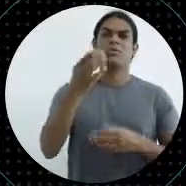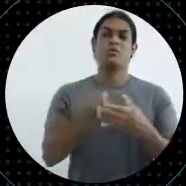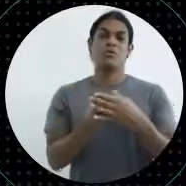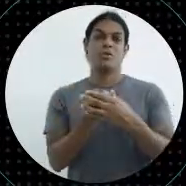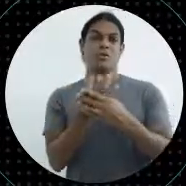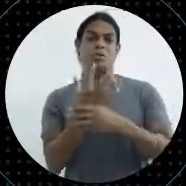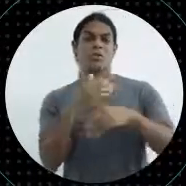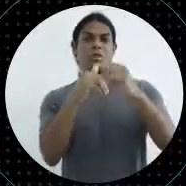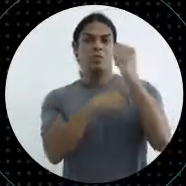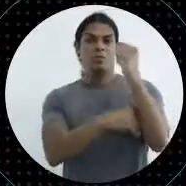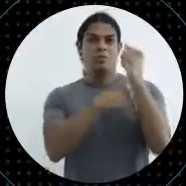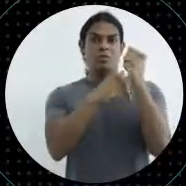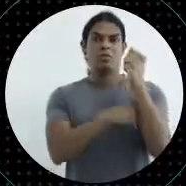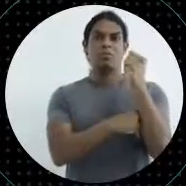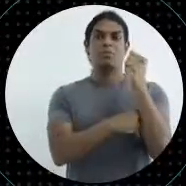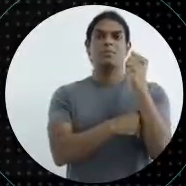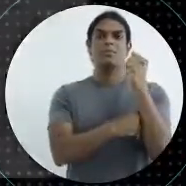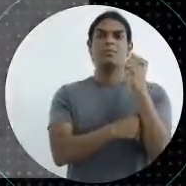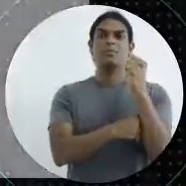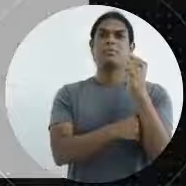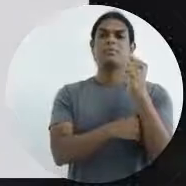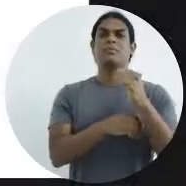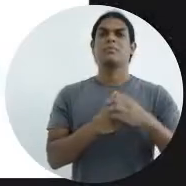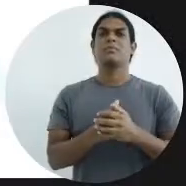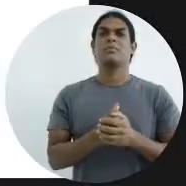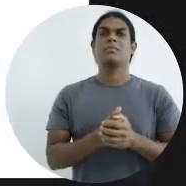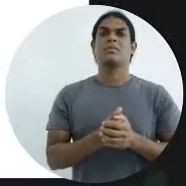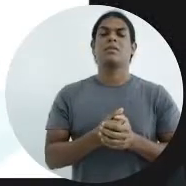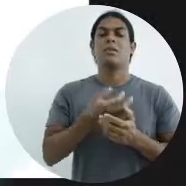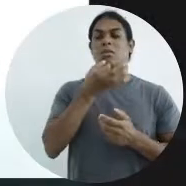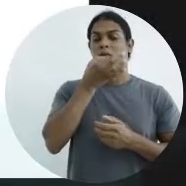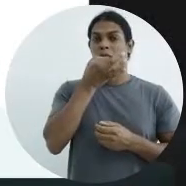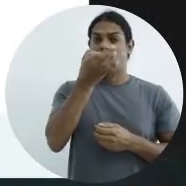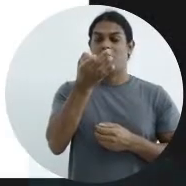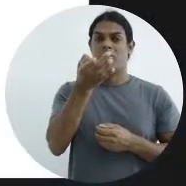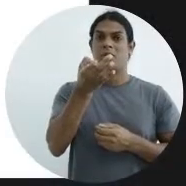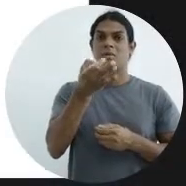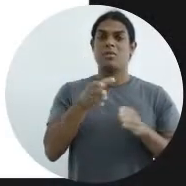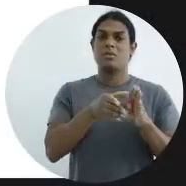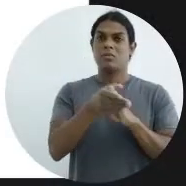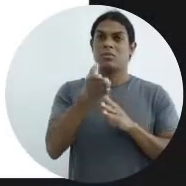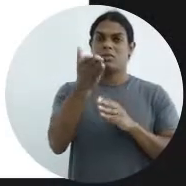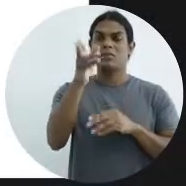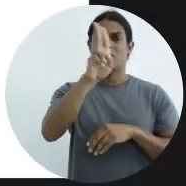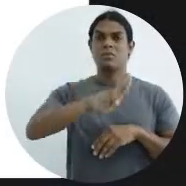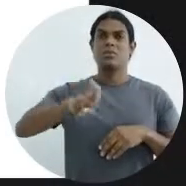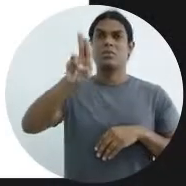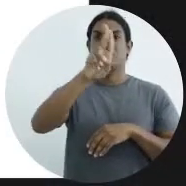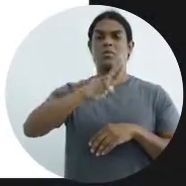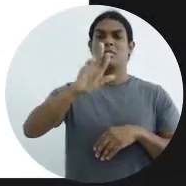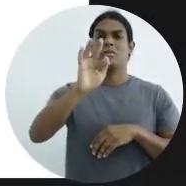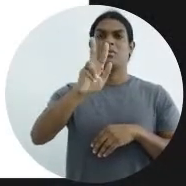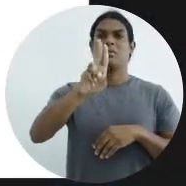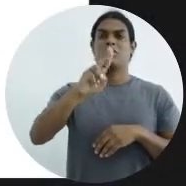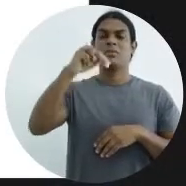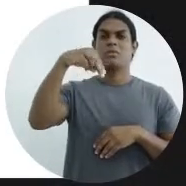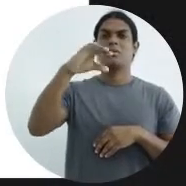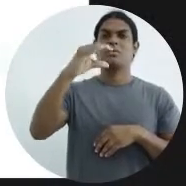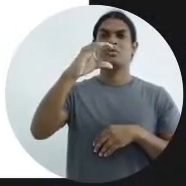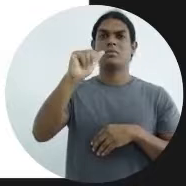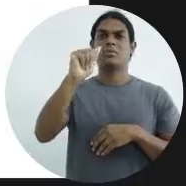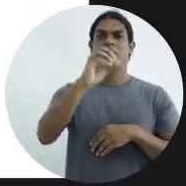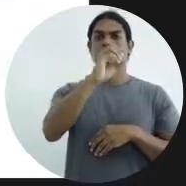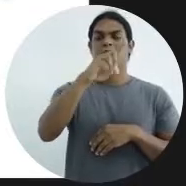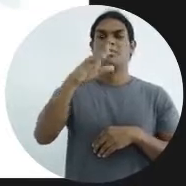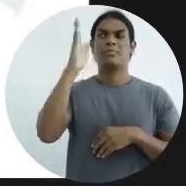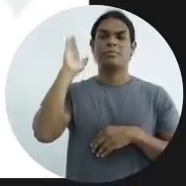código JavaScript, eu aconselho você usar essa função read. Então, você copia ela do